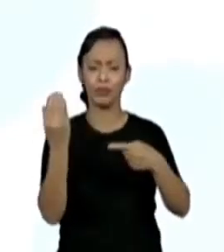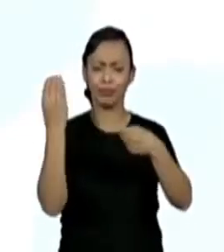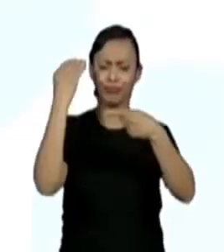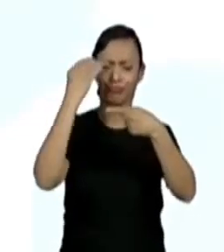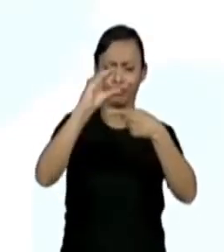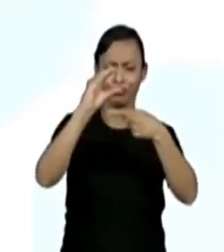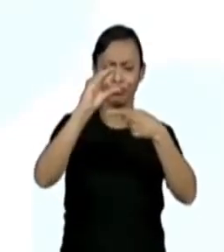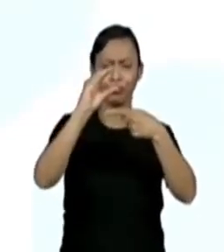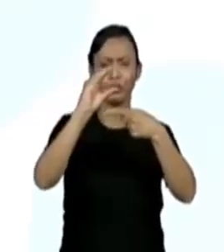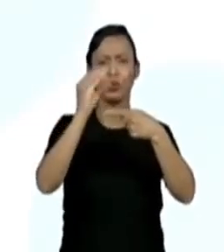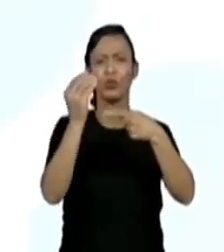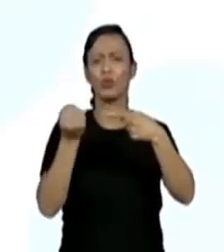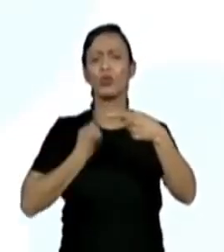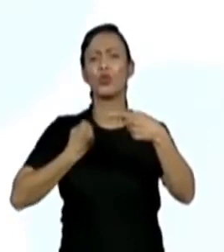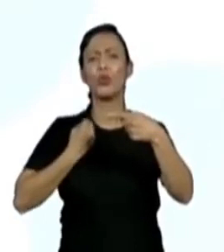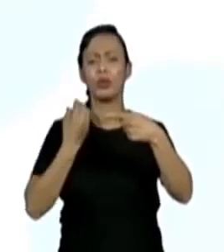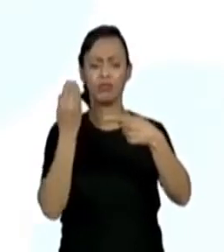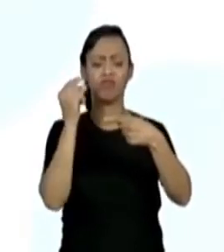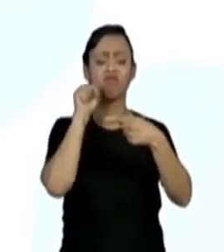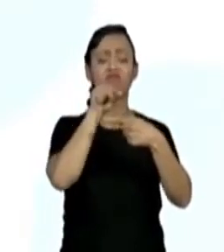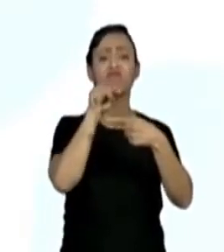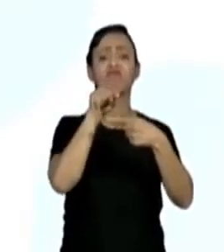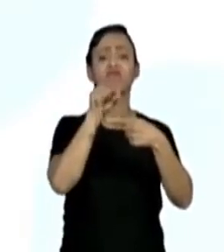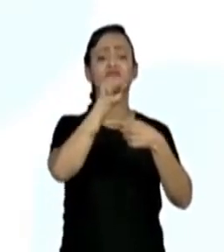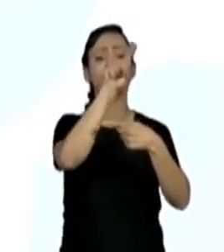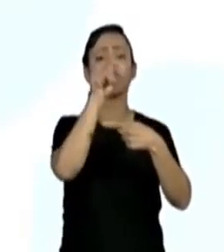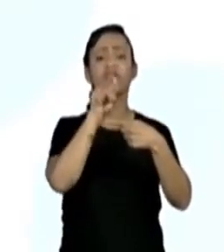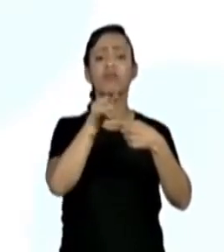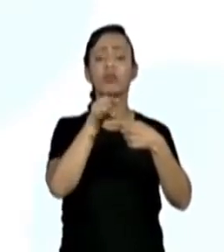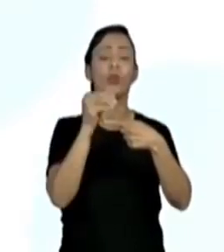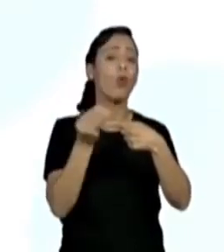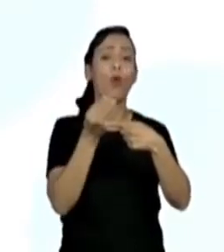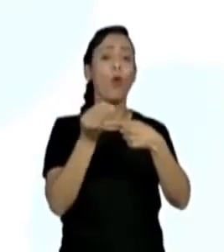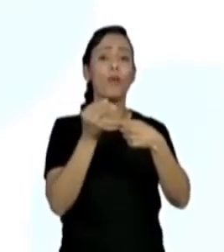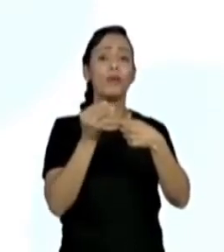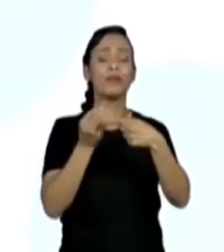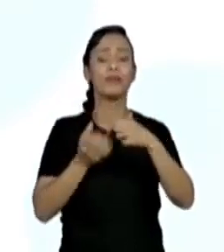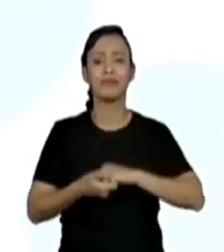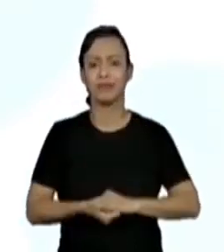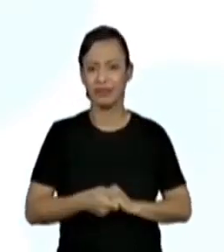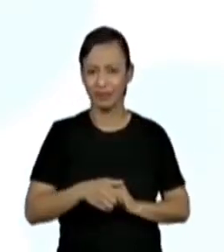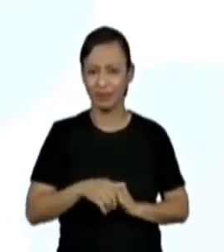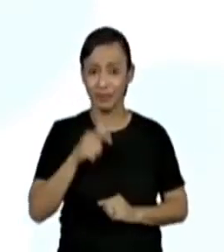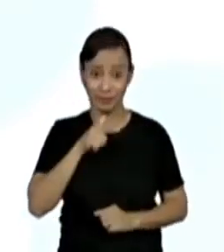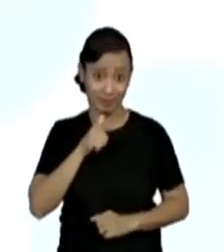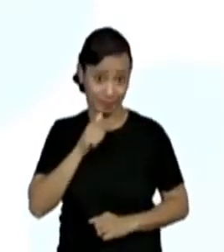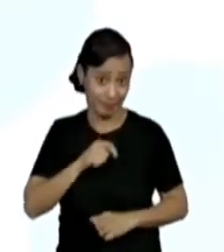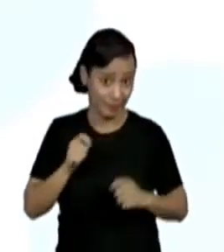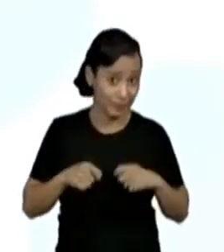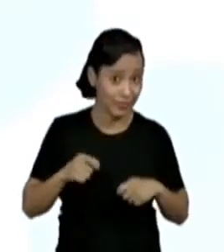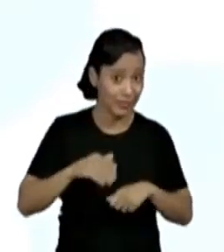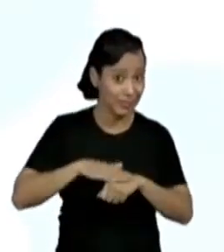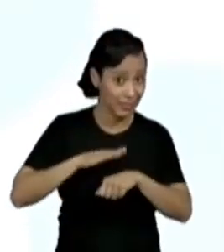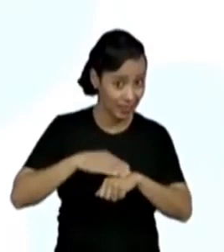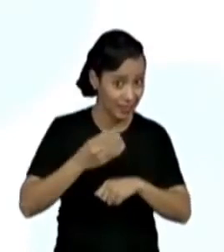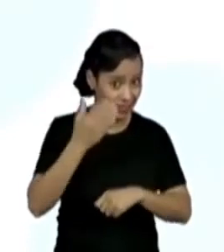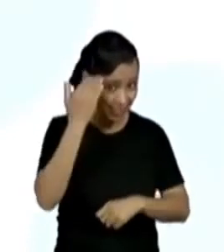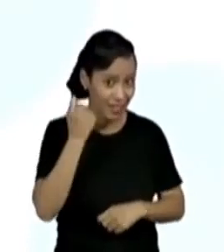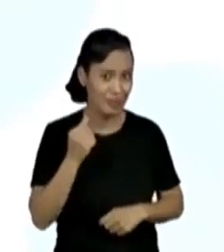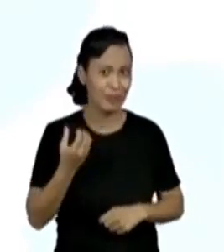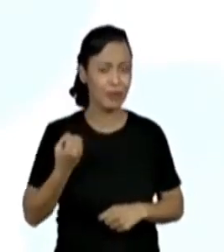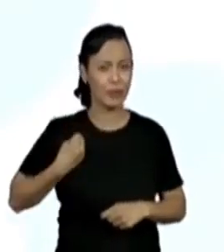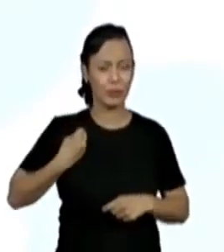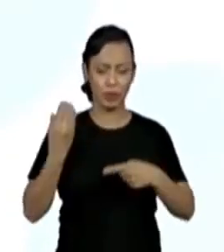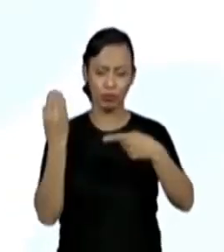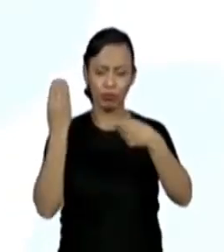em relação à figura toda que fração é essa sabemos fazer essa representação fracionária Então a partir